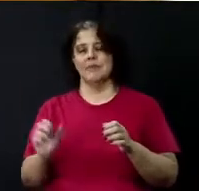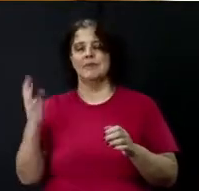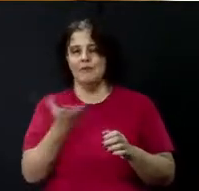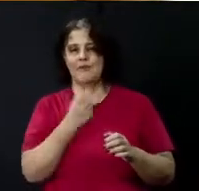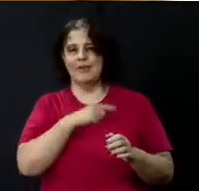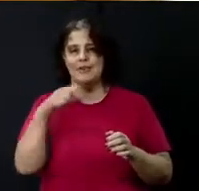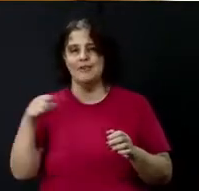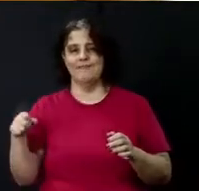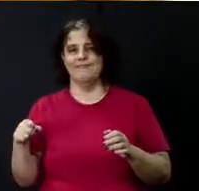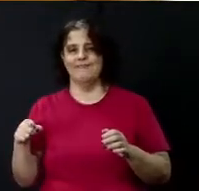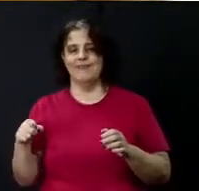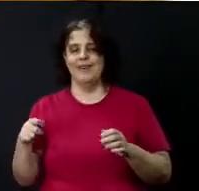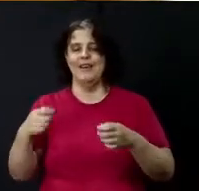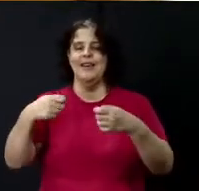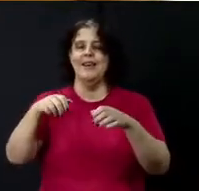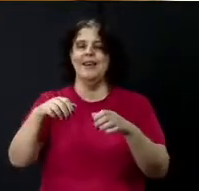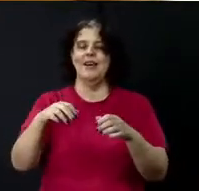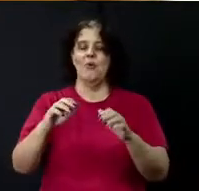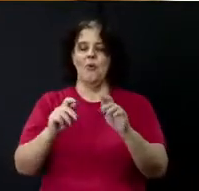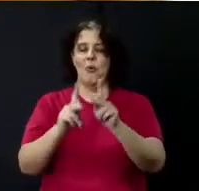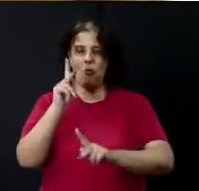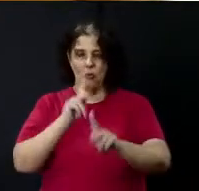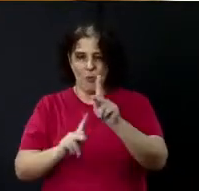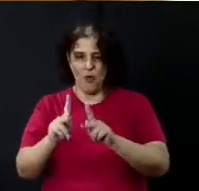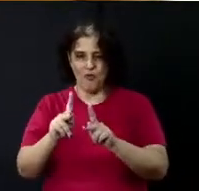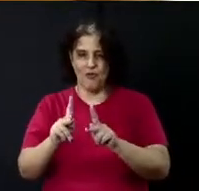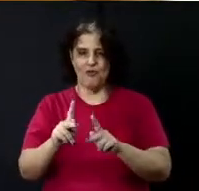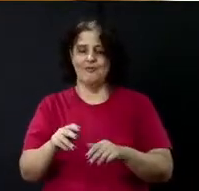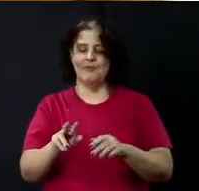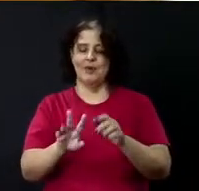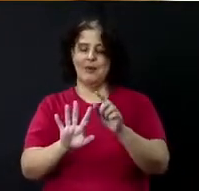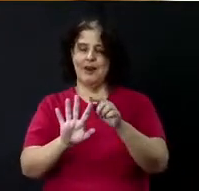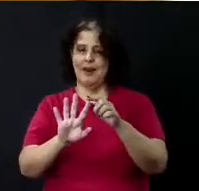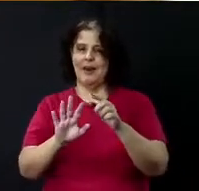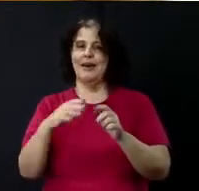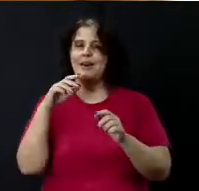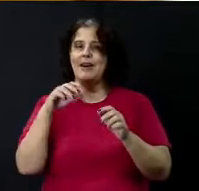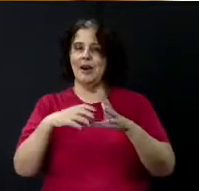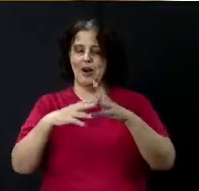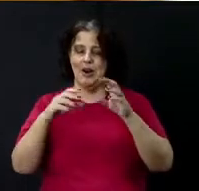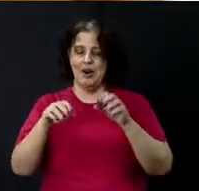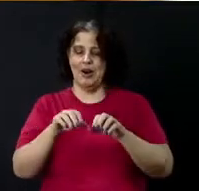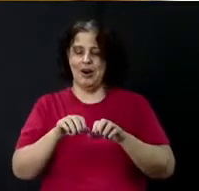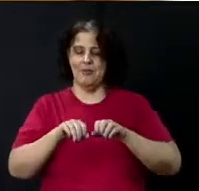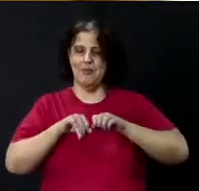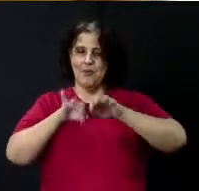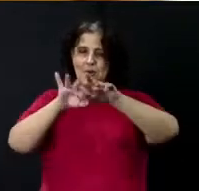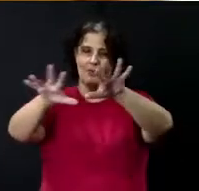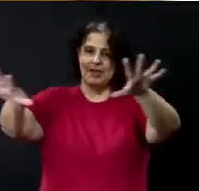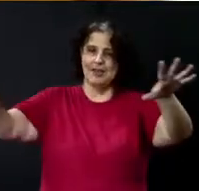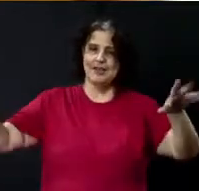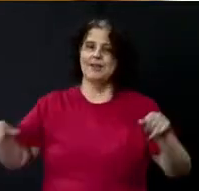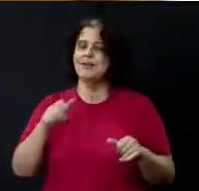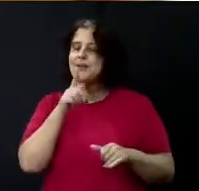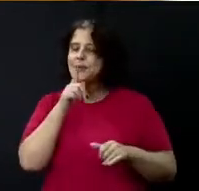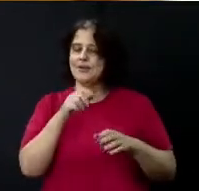pela palavra. Nem só de pão viverá o homem, mas da palavra que procede da boca de